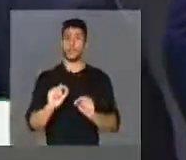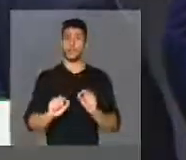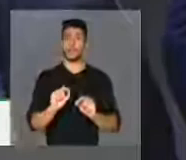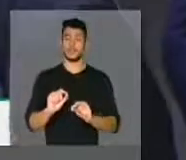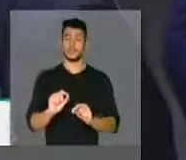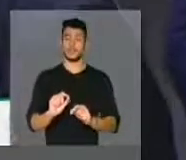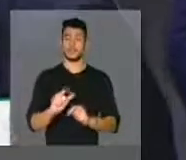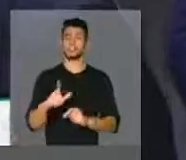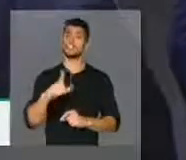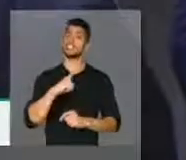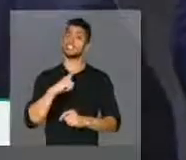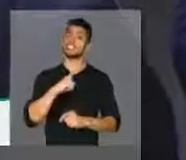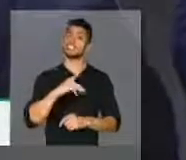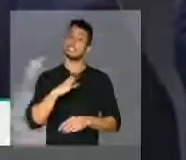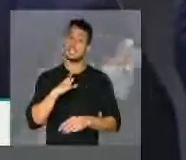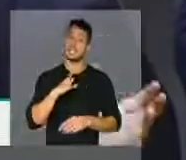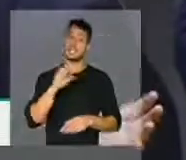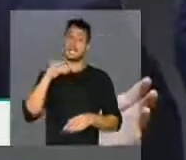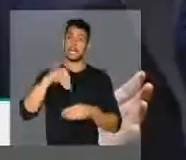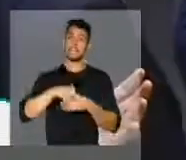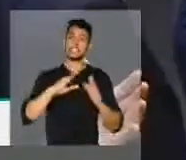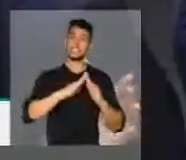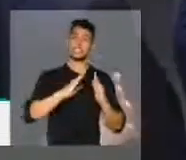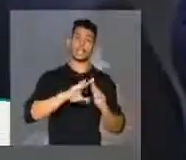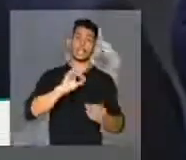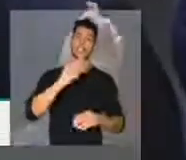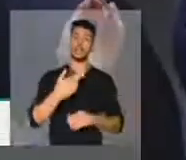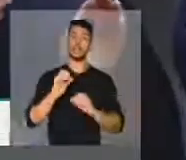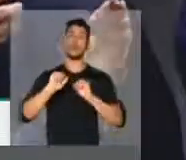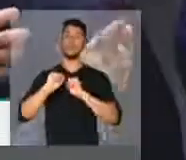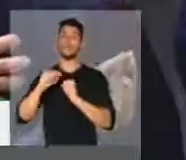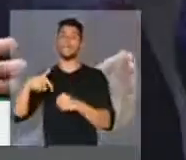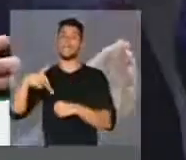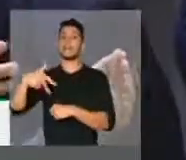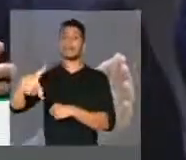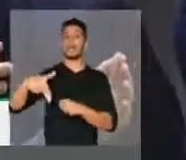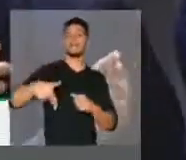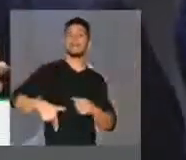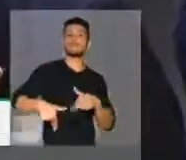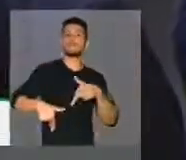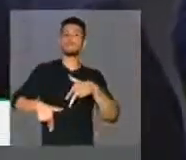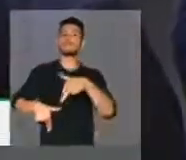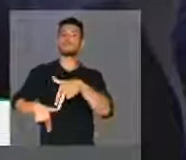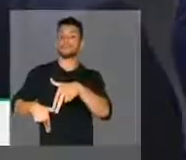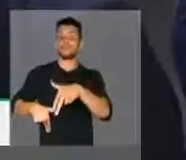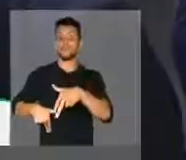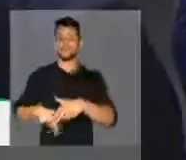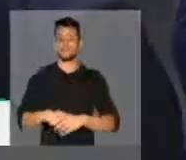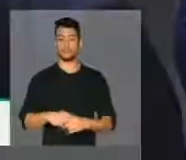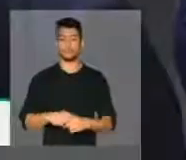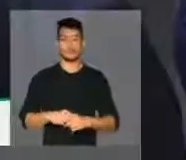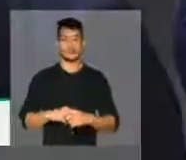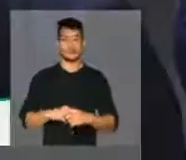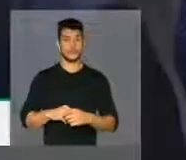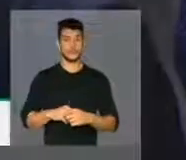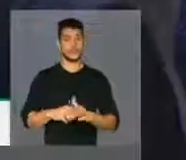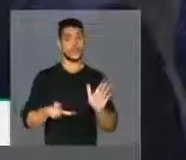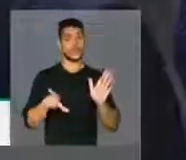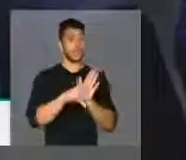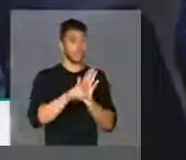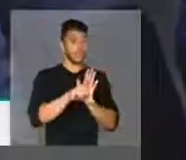está na autoridade policial, que é demasiado, que fere o espírito da lei. A lei, ela está